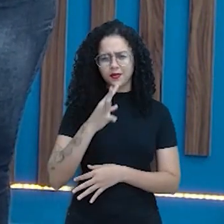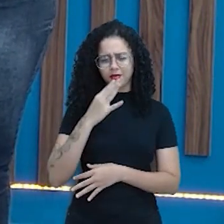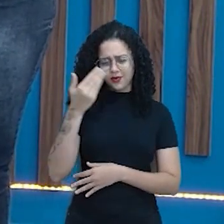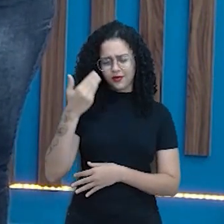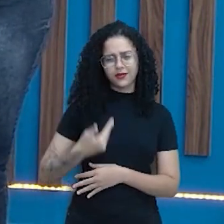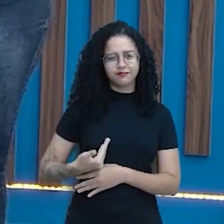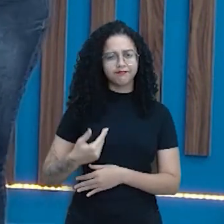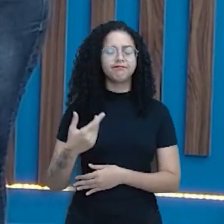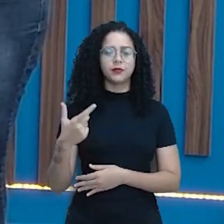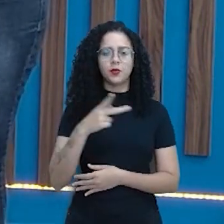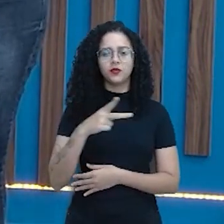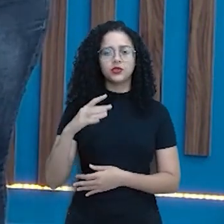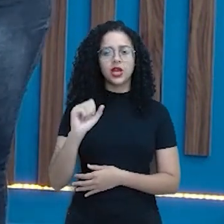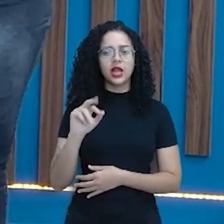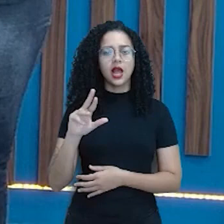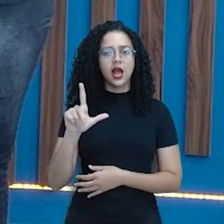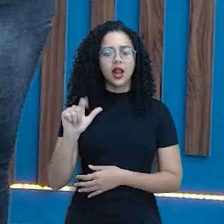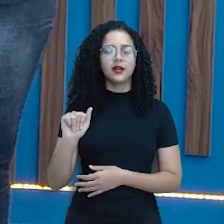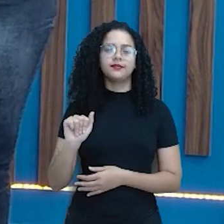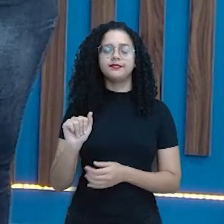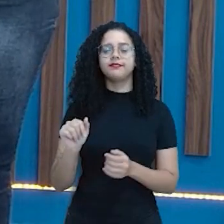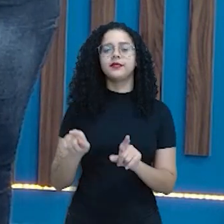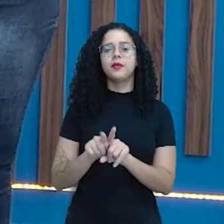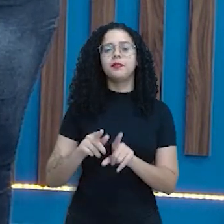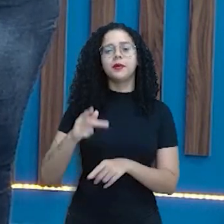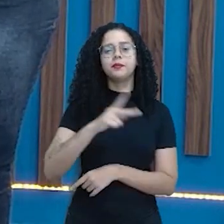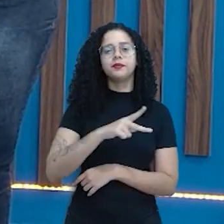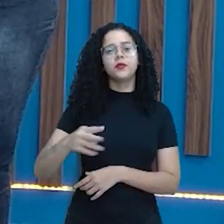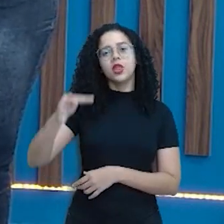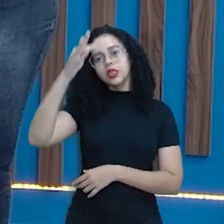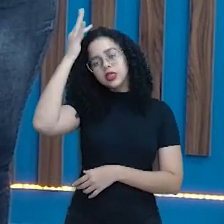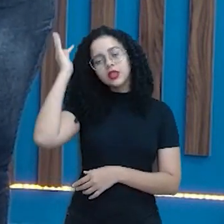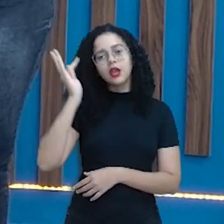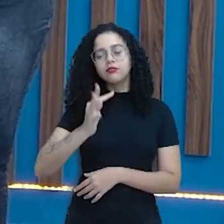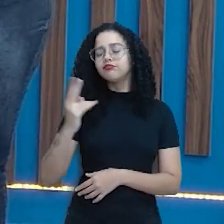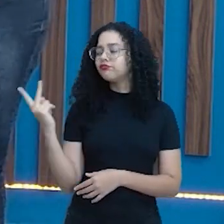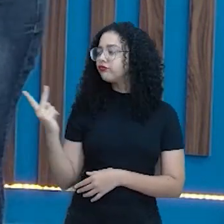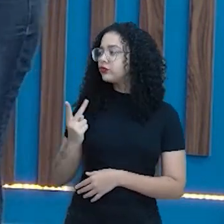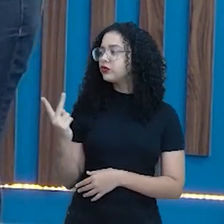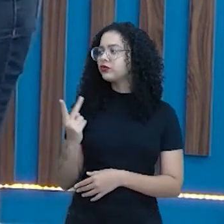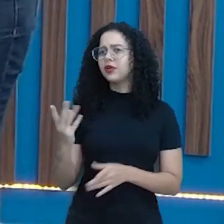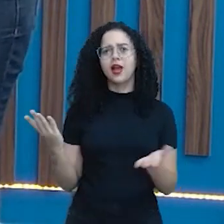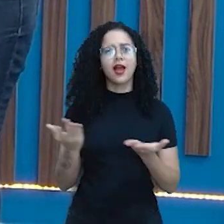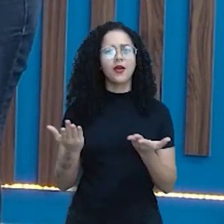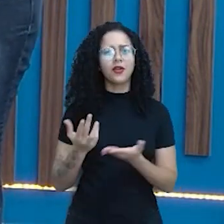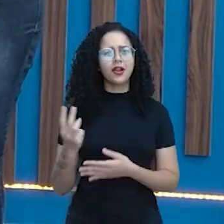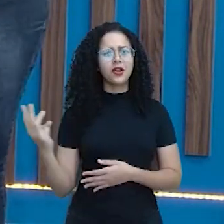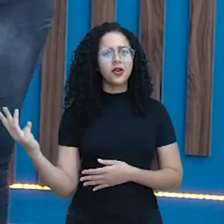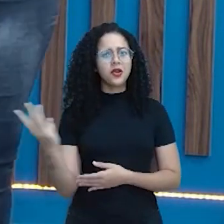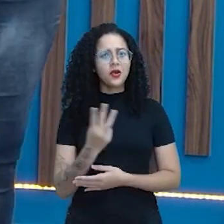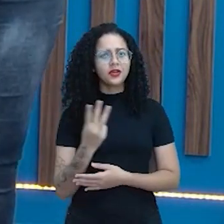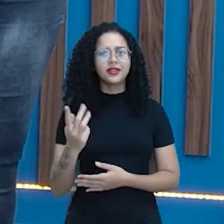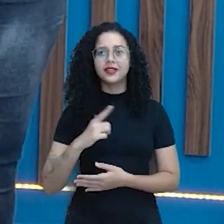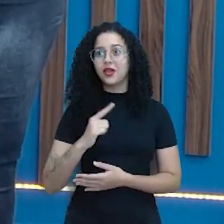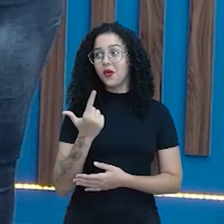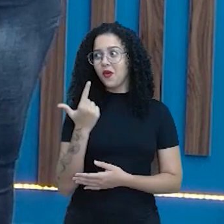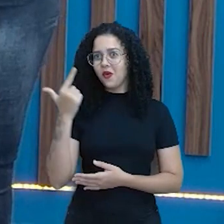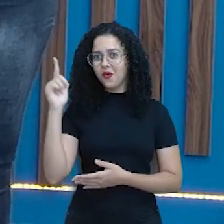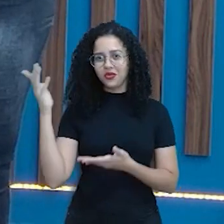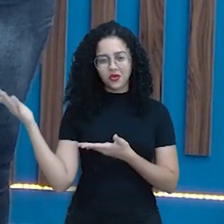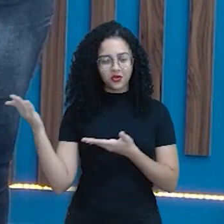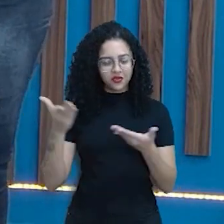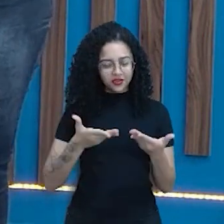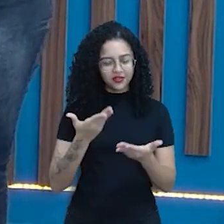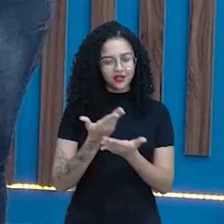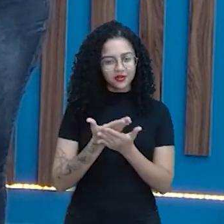professora Carla. Professor Tiago. Estamos nós dois, agora nós três. Temos outro convidado aqui